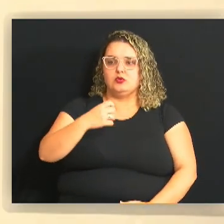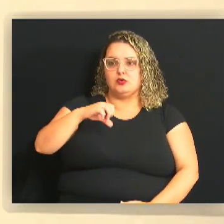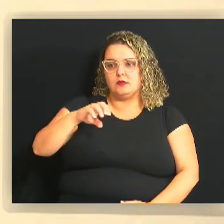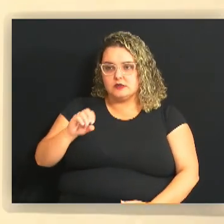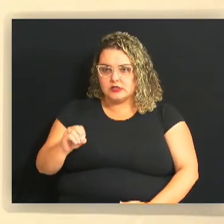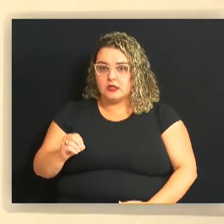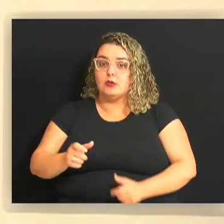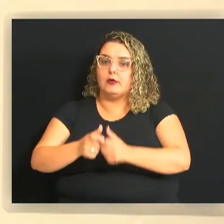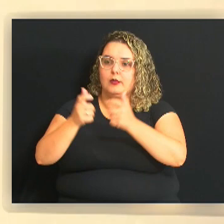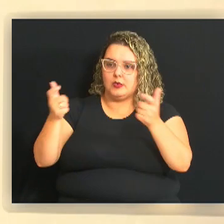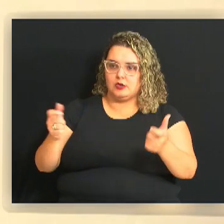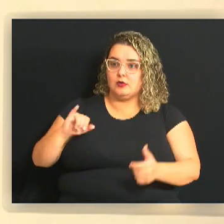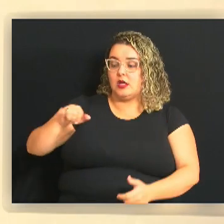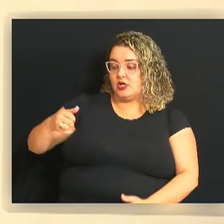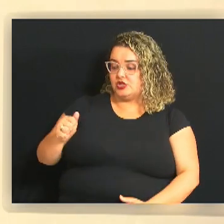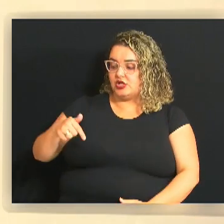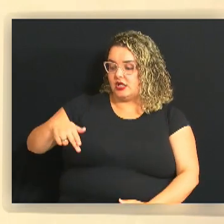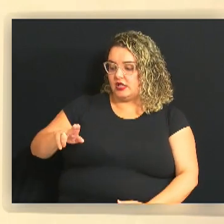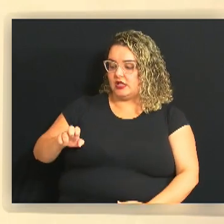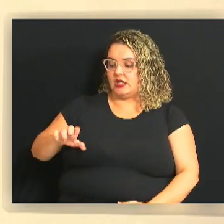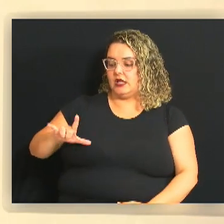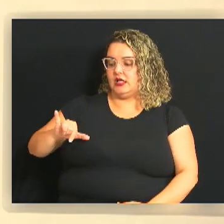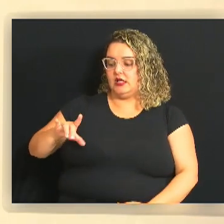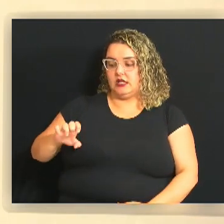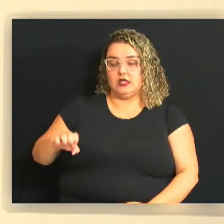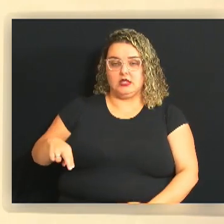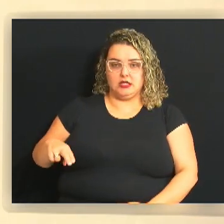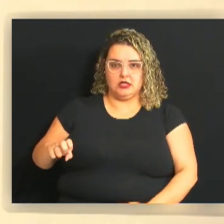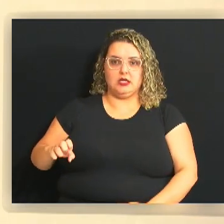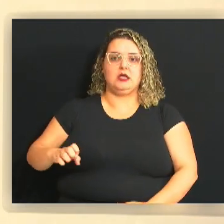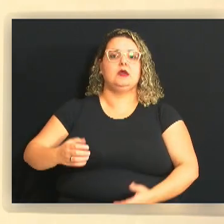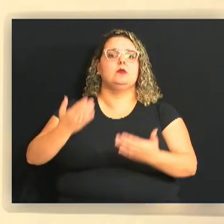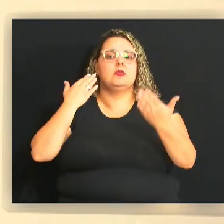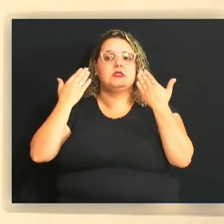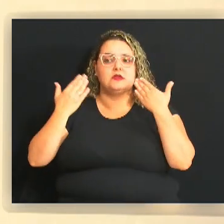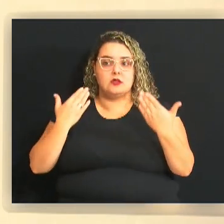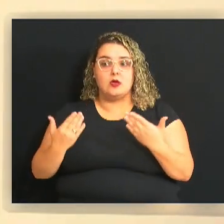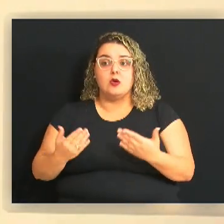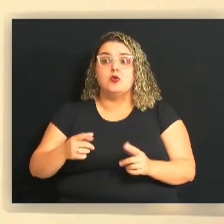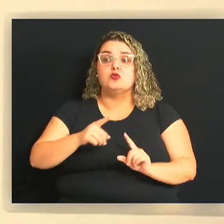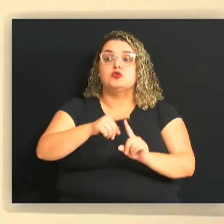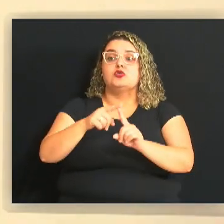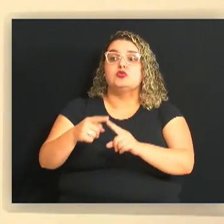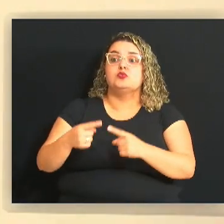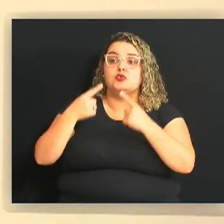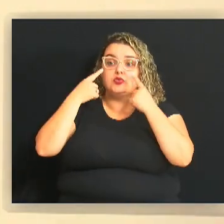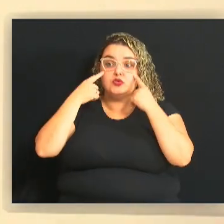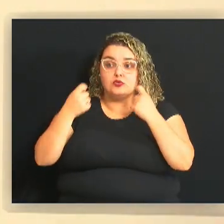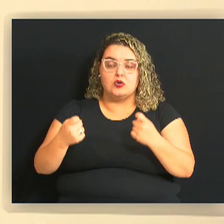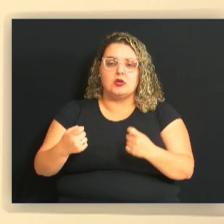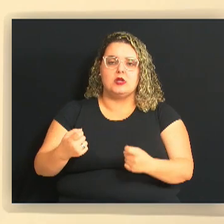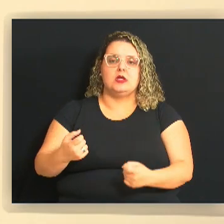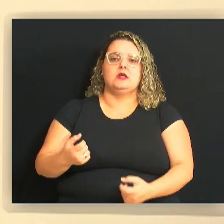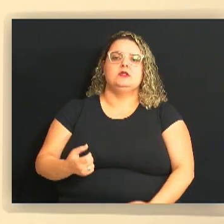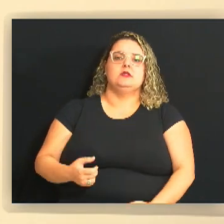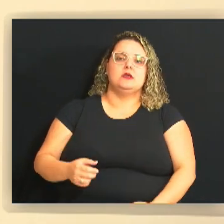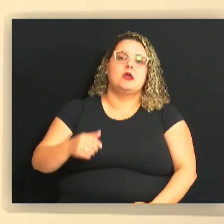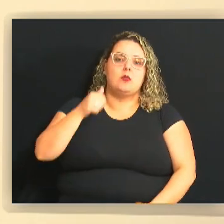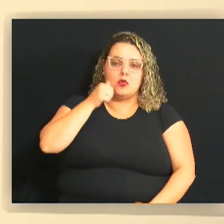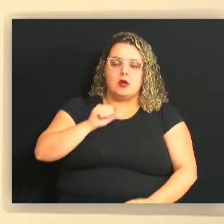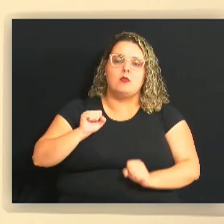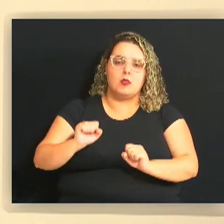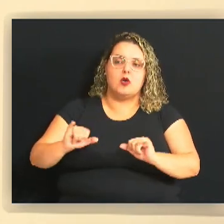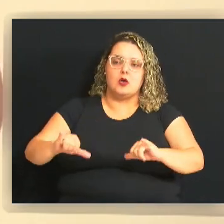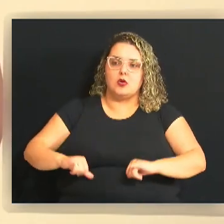Jaqueline Teodora esclareceu os tipos de violência que uma mulher pode sofrer. E Felipe Requião, voluntário do